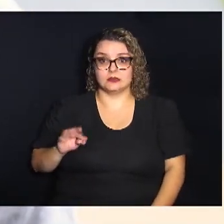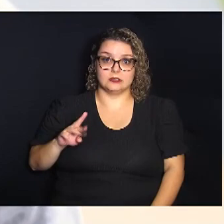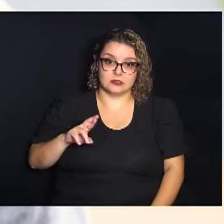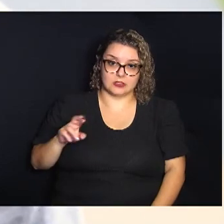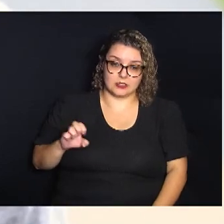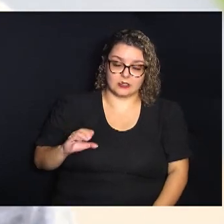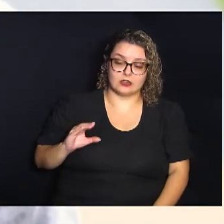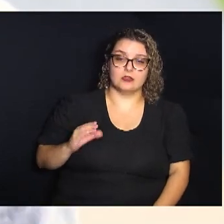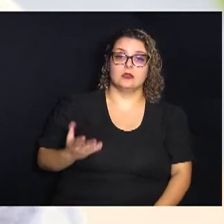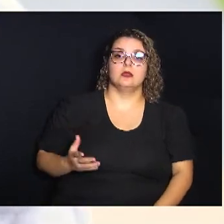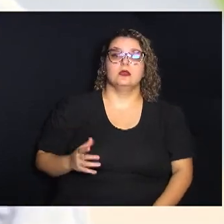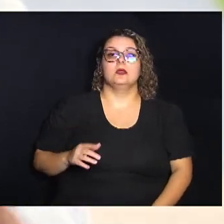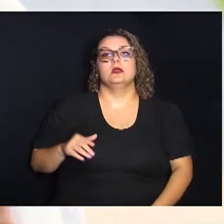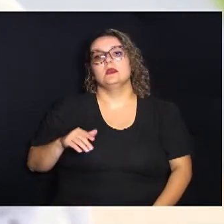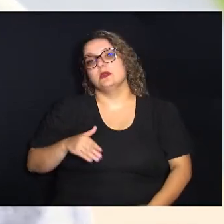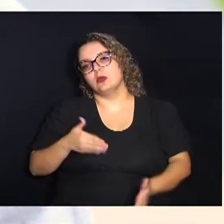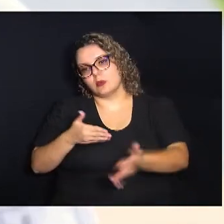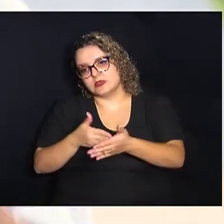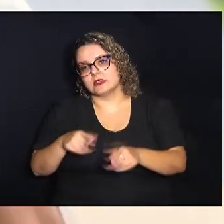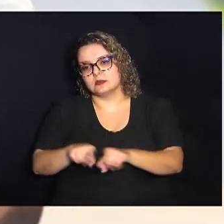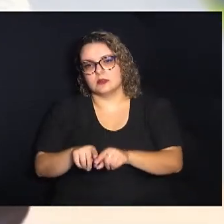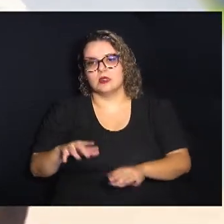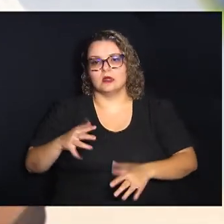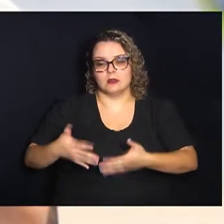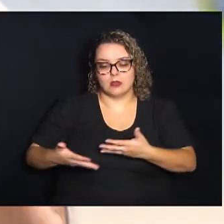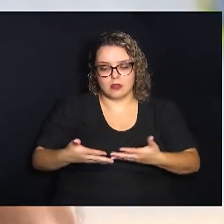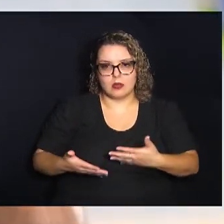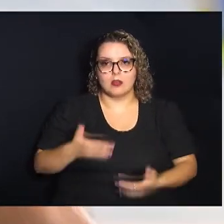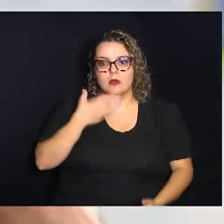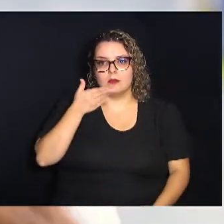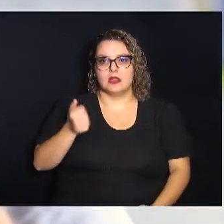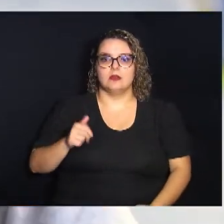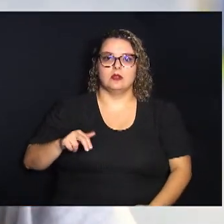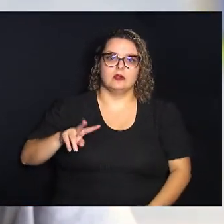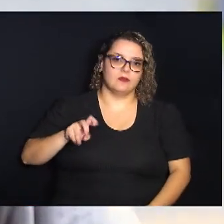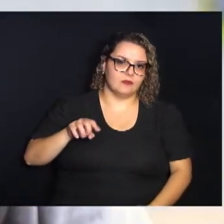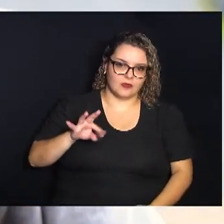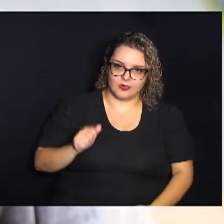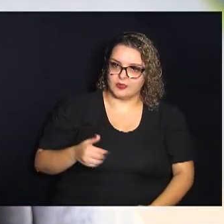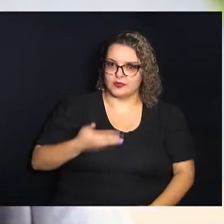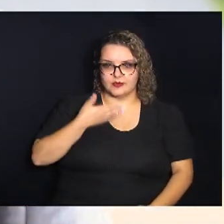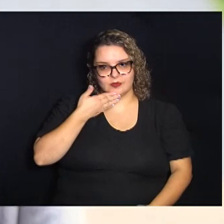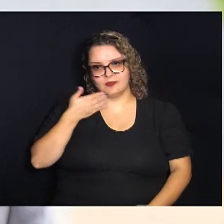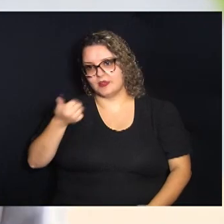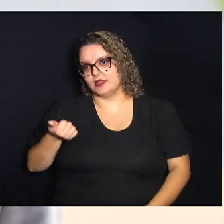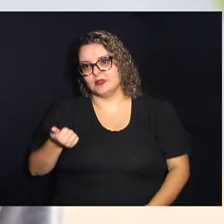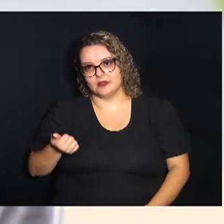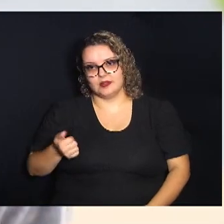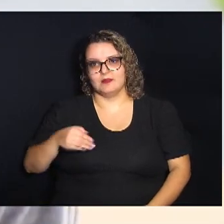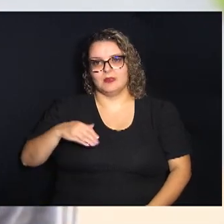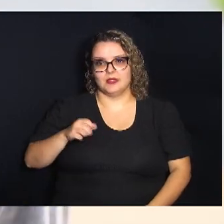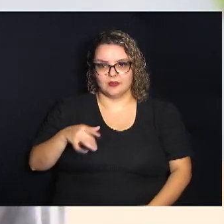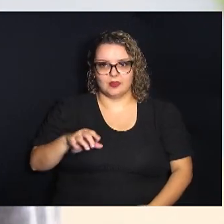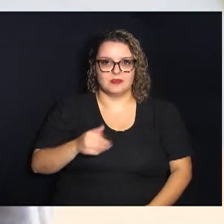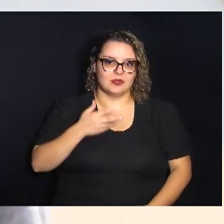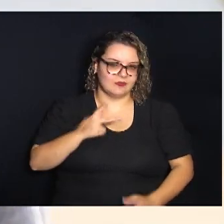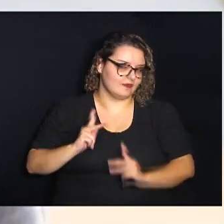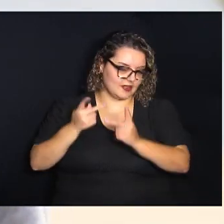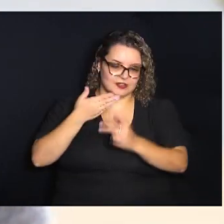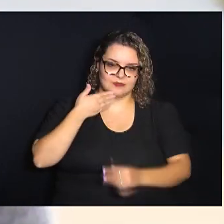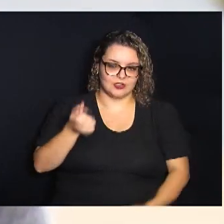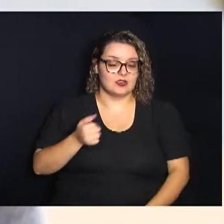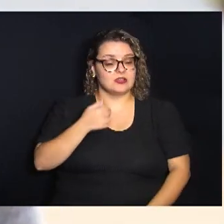uma peneira, faz a somatória de melhor volta, melhor manobra e vence o melhor, né? E você falou de